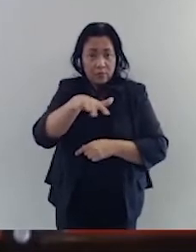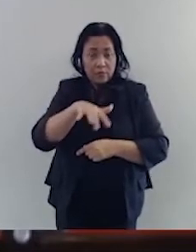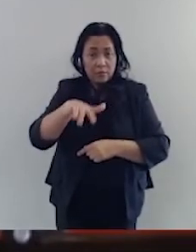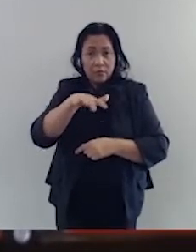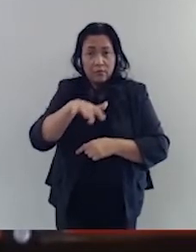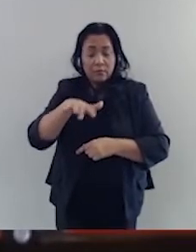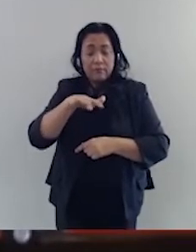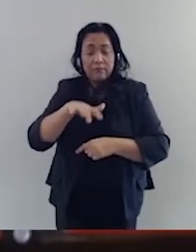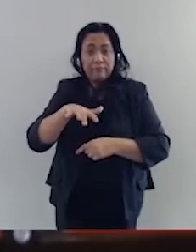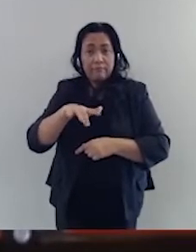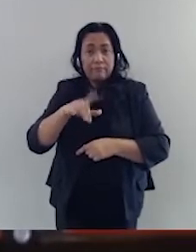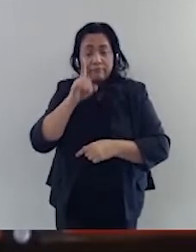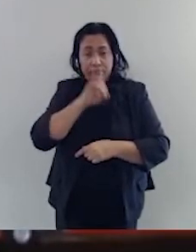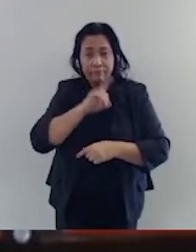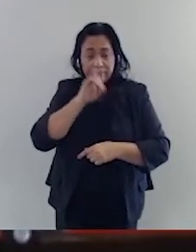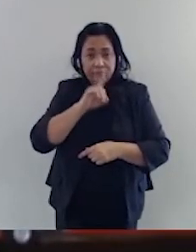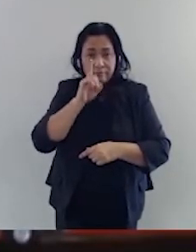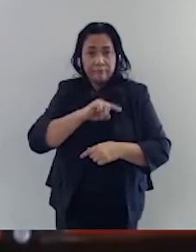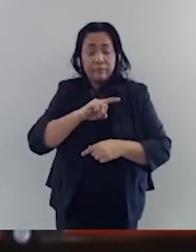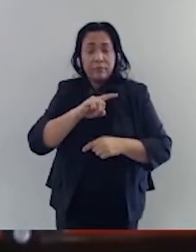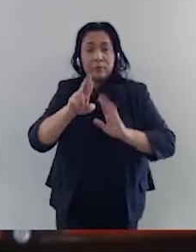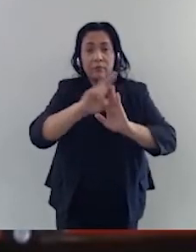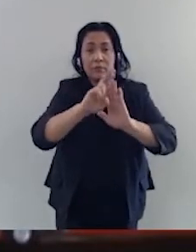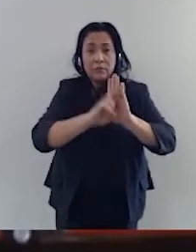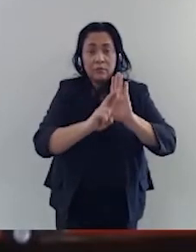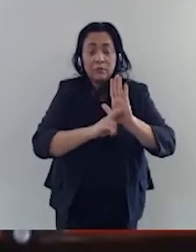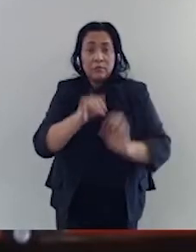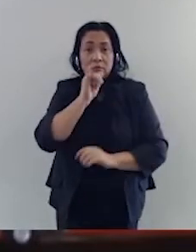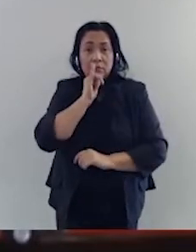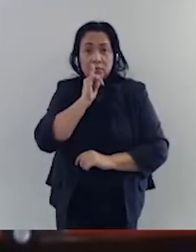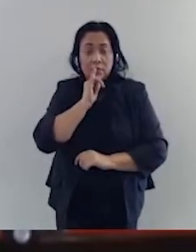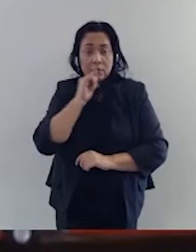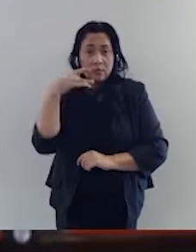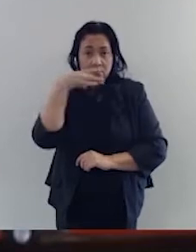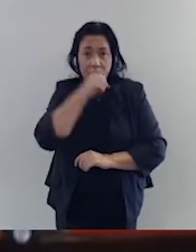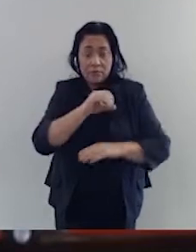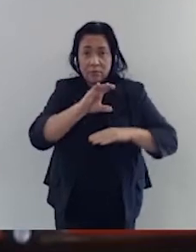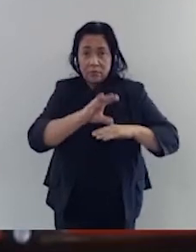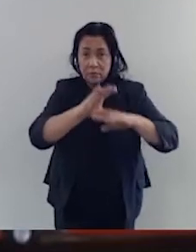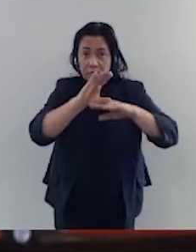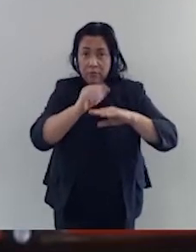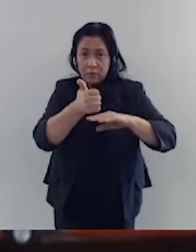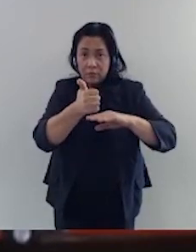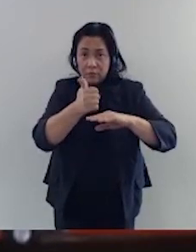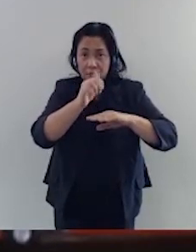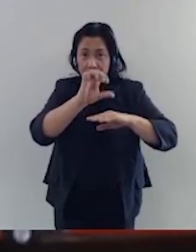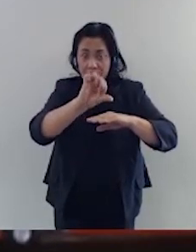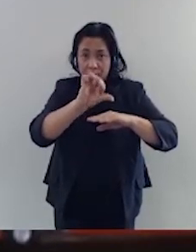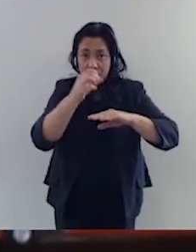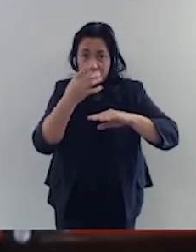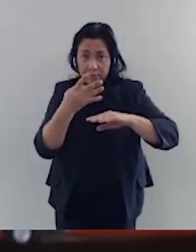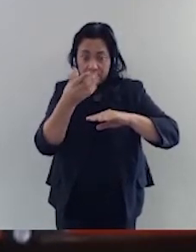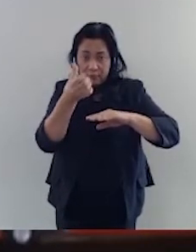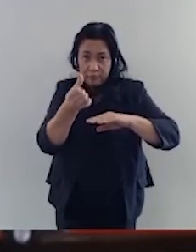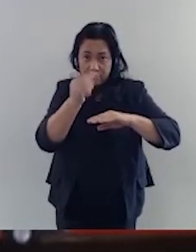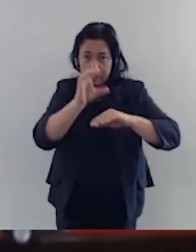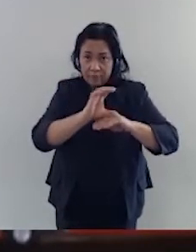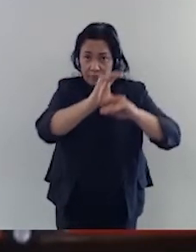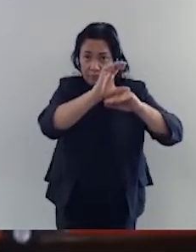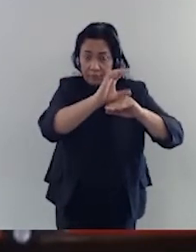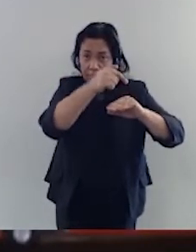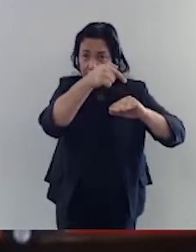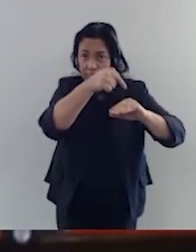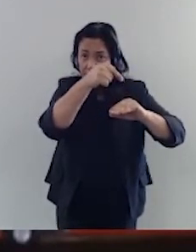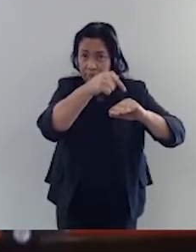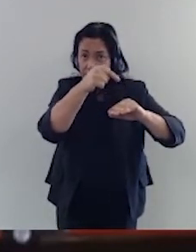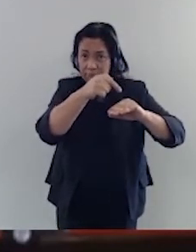ineficácia normativa. Um exemplo bem rápido disso está na Constituição de 1946, uma